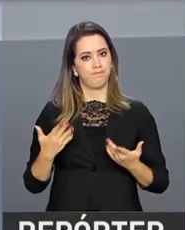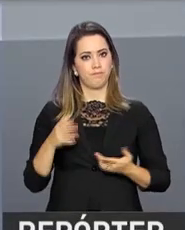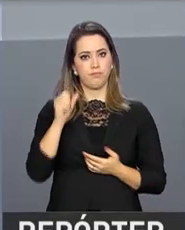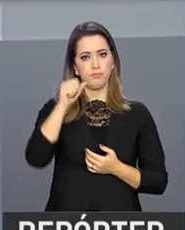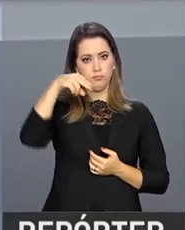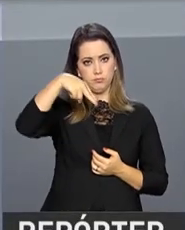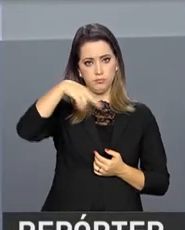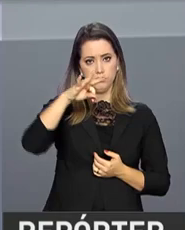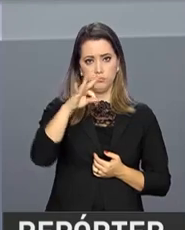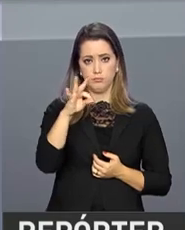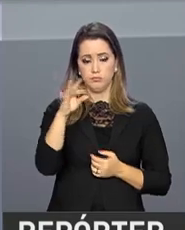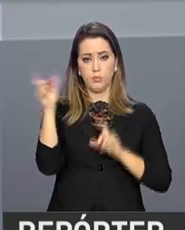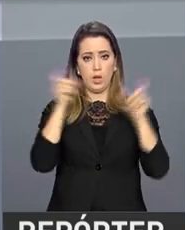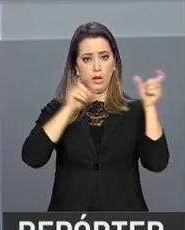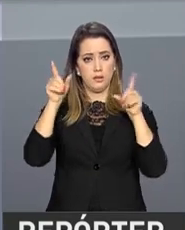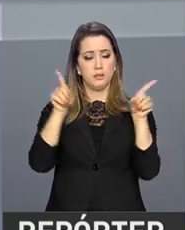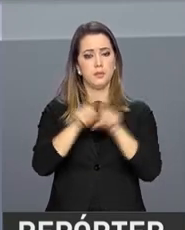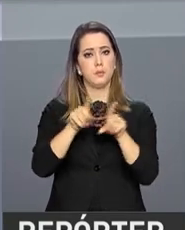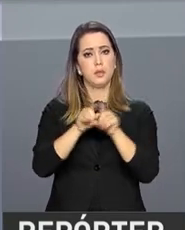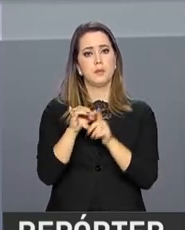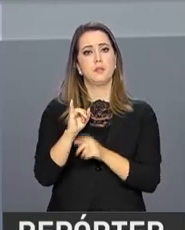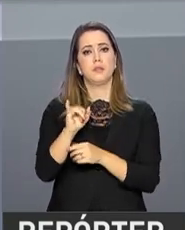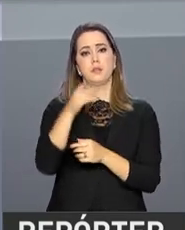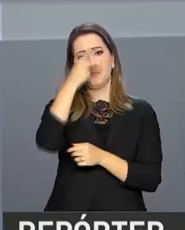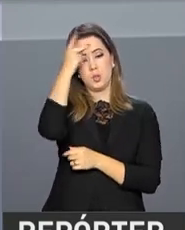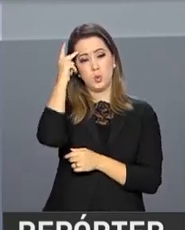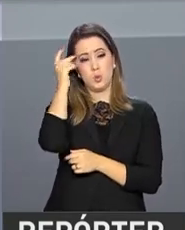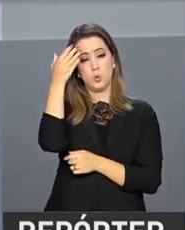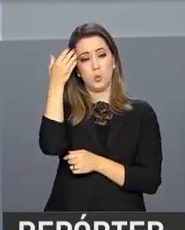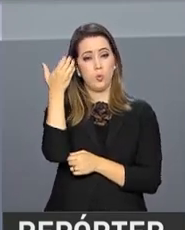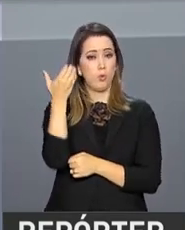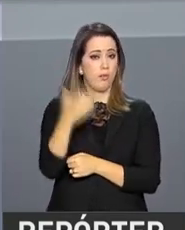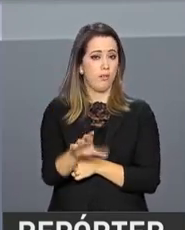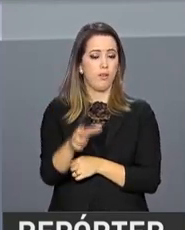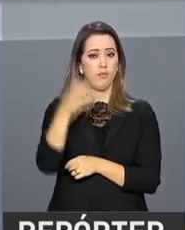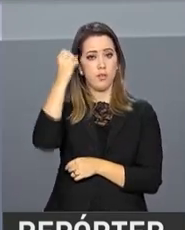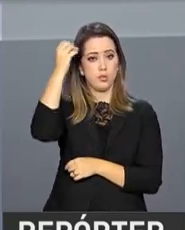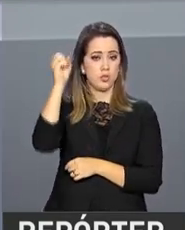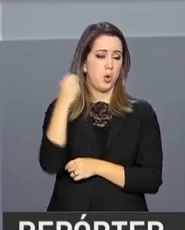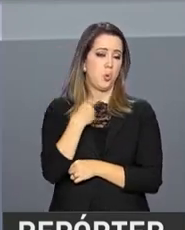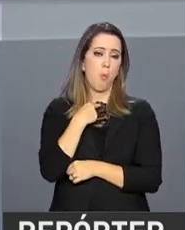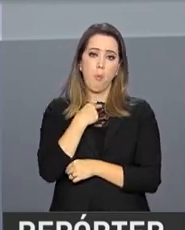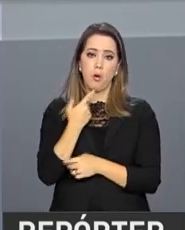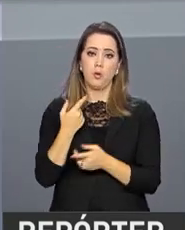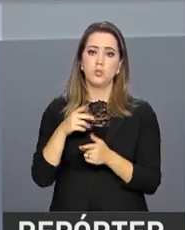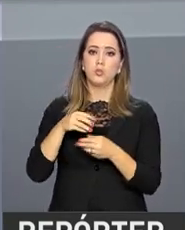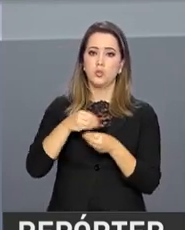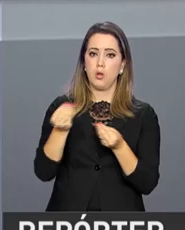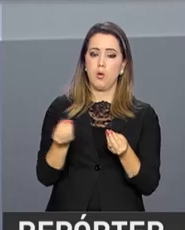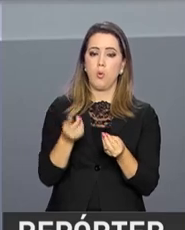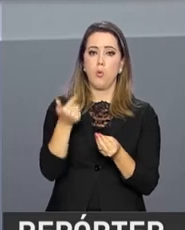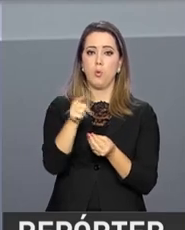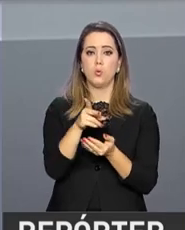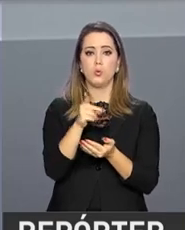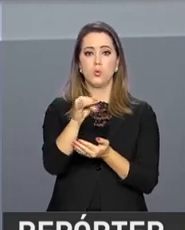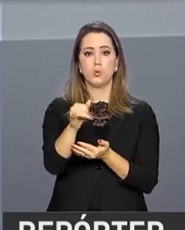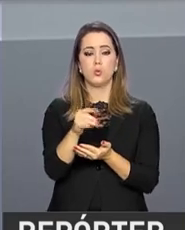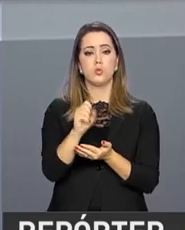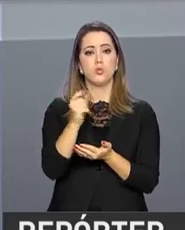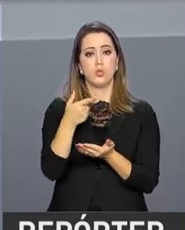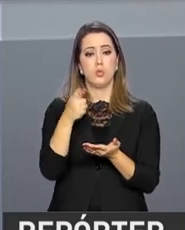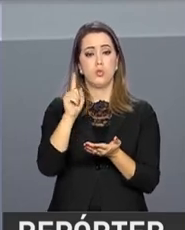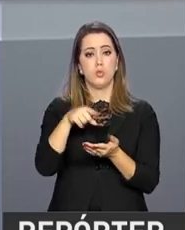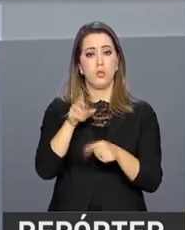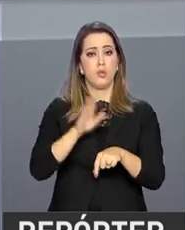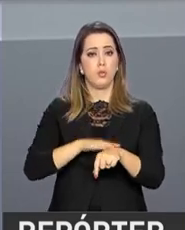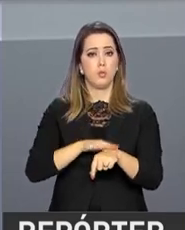a ntt alerta ainda que em caso de desistência ou impossibilidade de viajar a remarcação o reembolso da passagem são